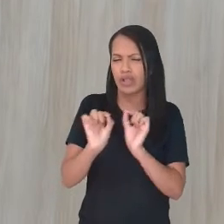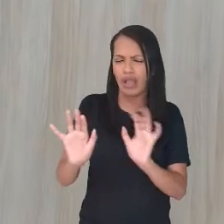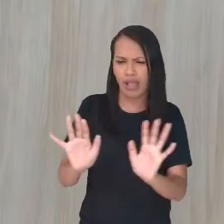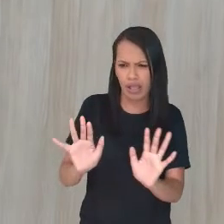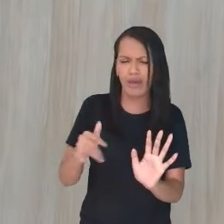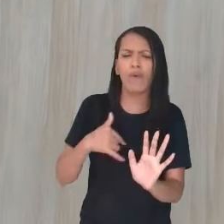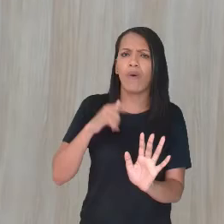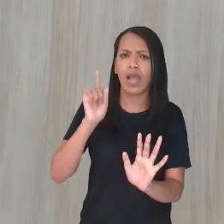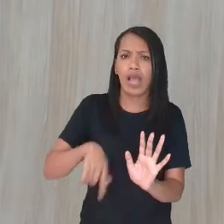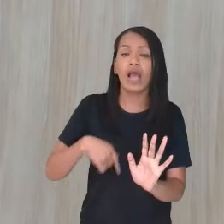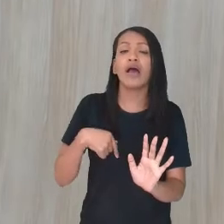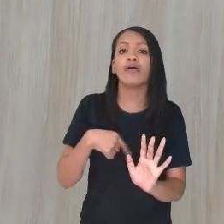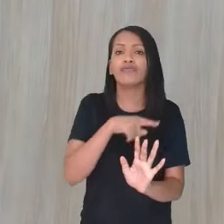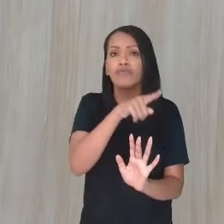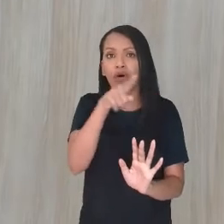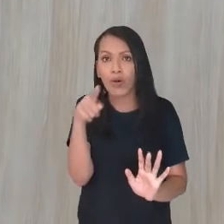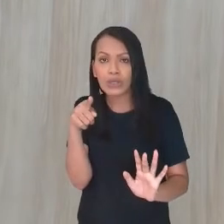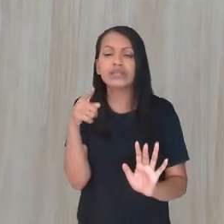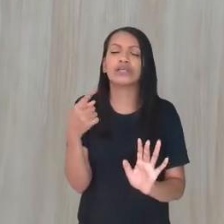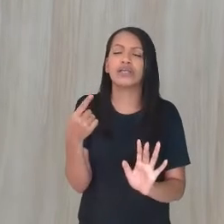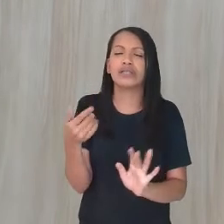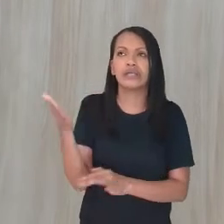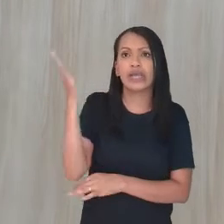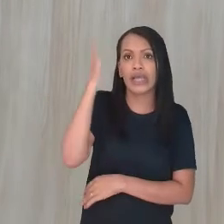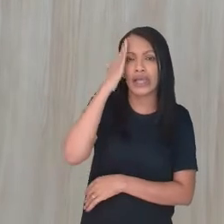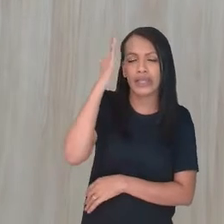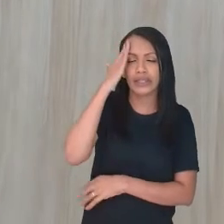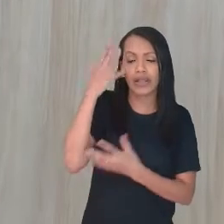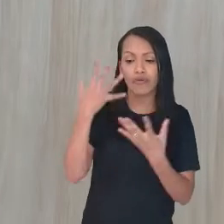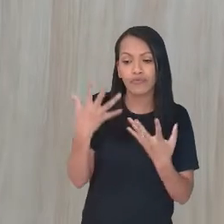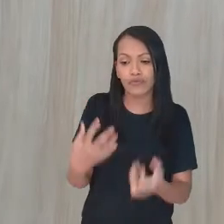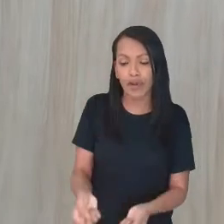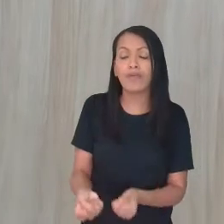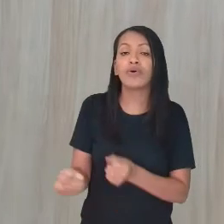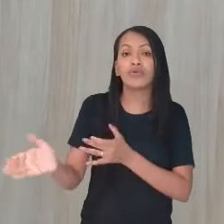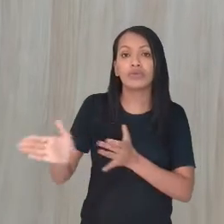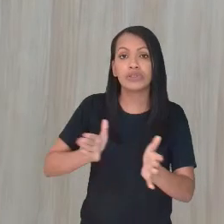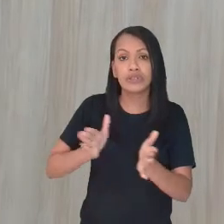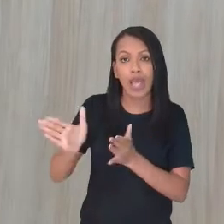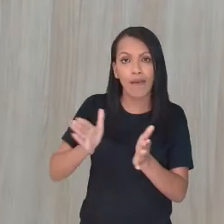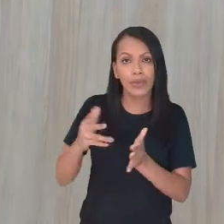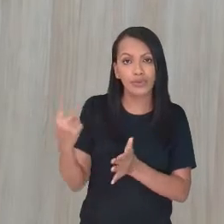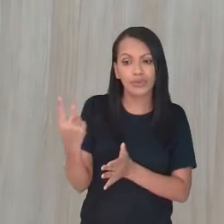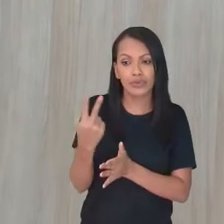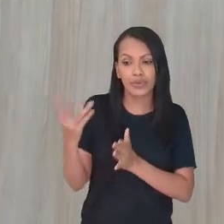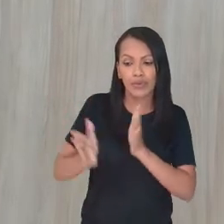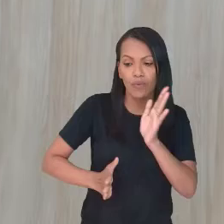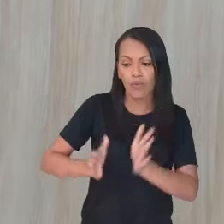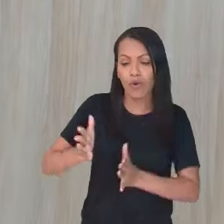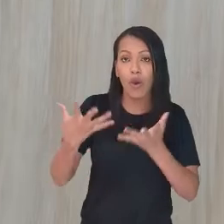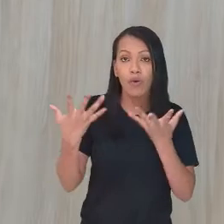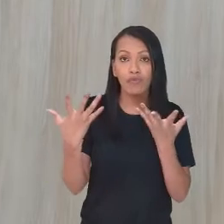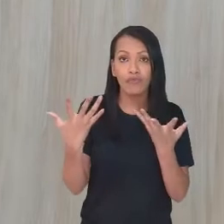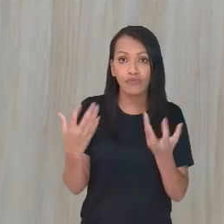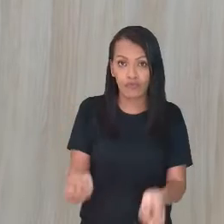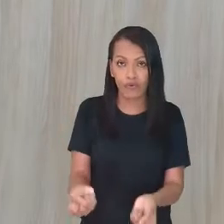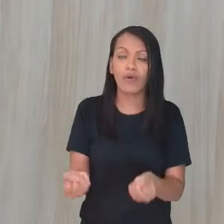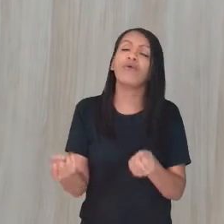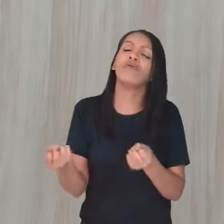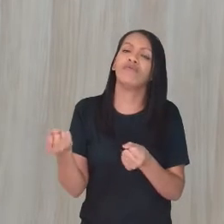vocês de início. Vamos retomar nosso semestre, vamos pensar aí sobre